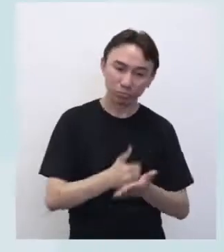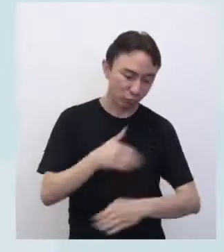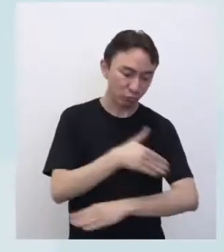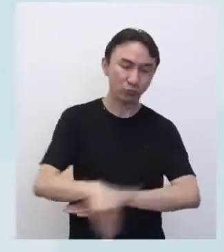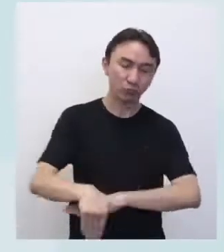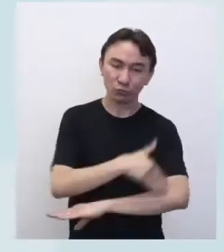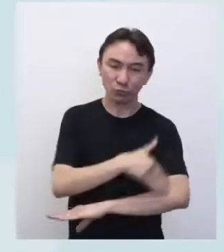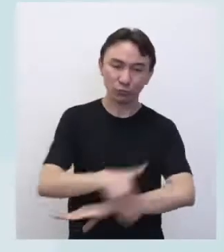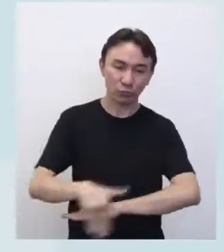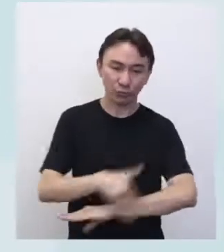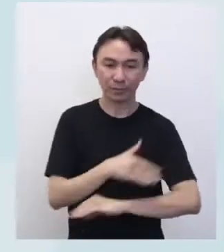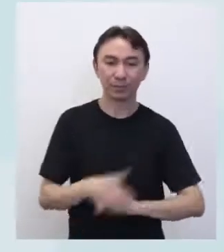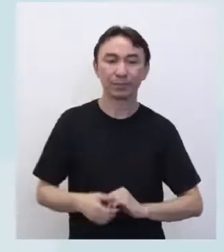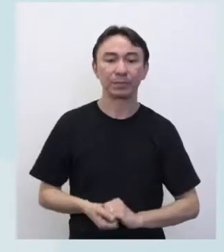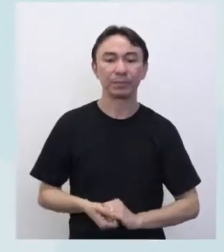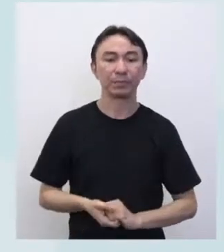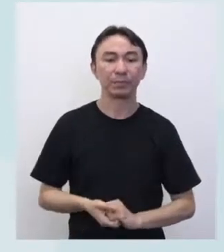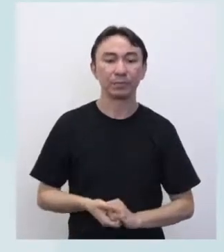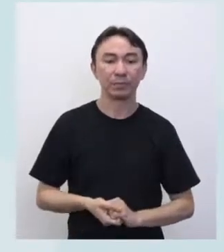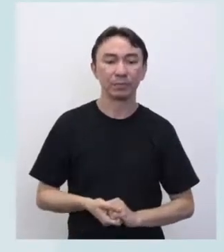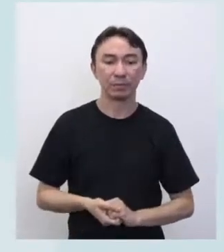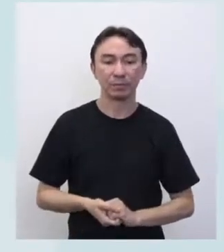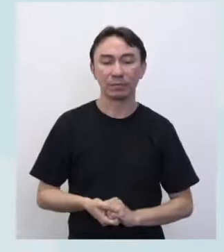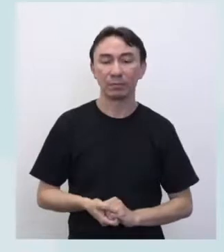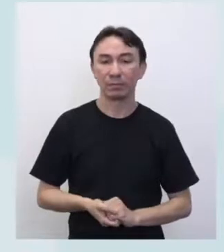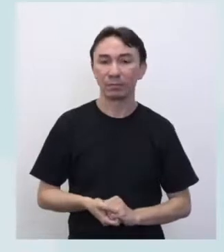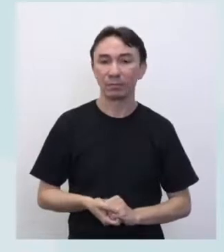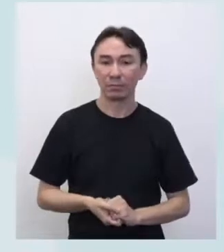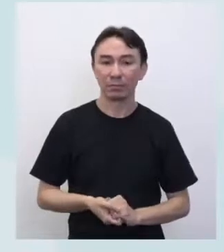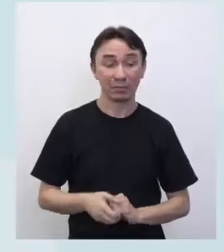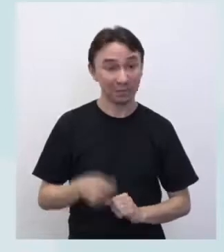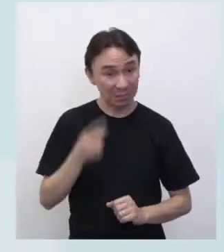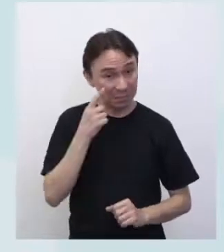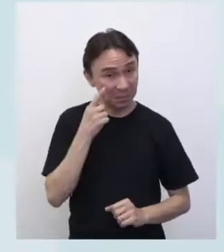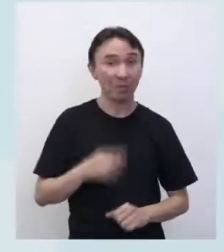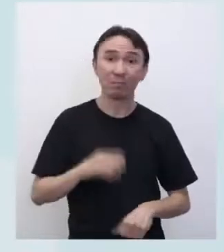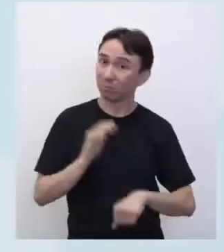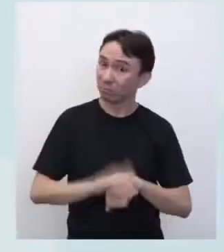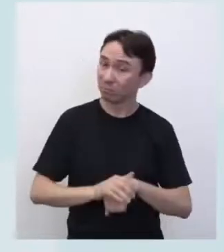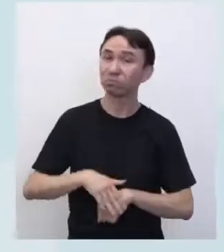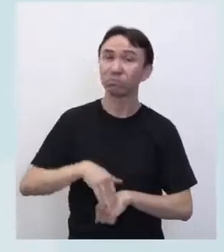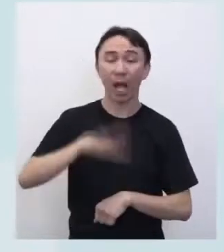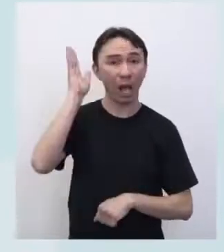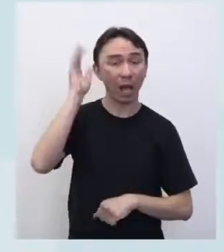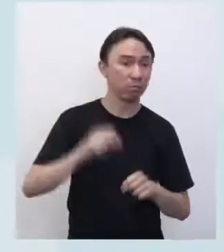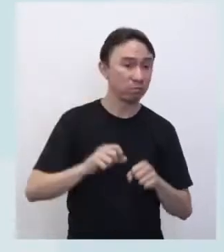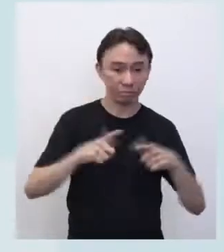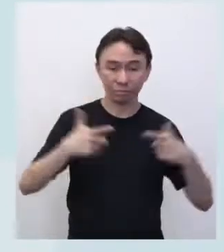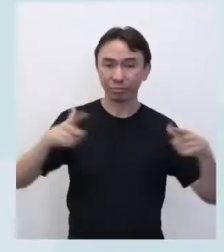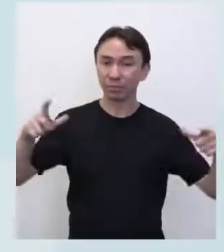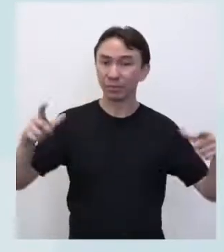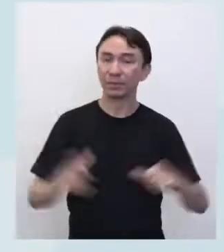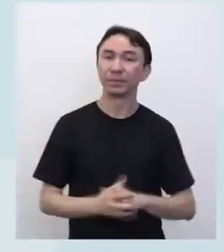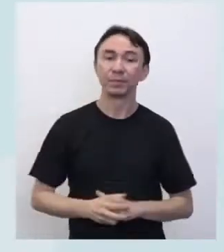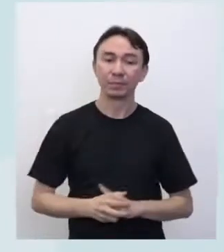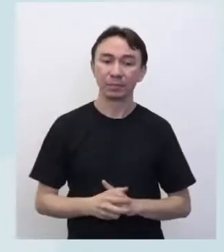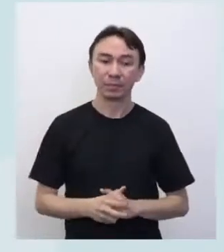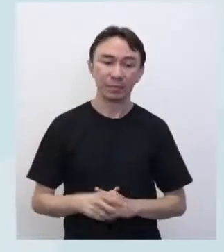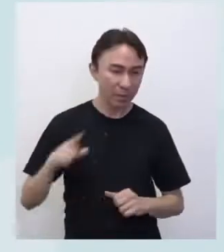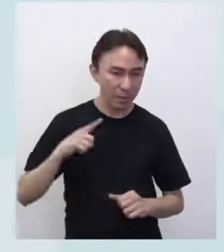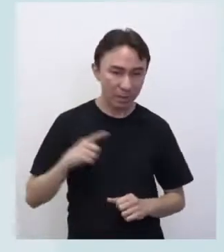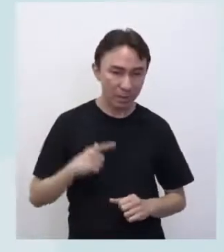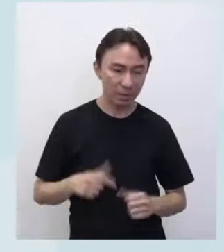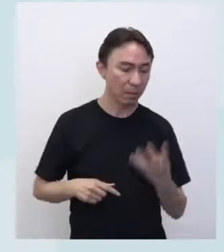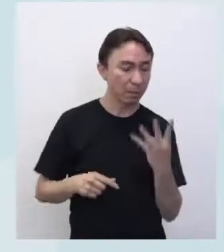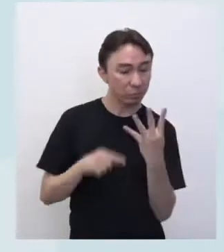than previously thought. São muito maiores do que se pensava anteriormente. Perfeito. Então a gente tem aí 4 palavrinhas como